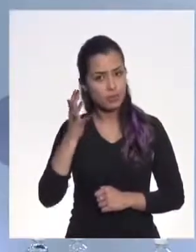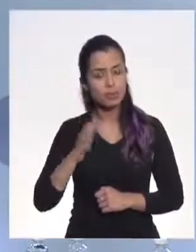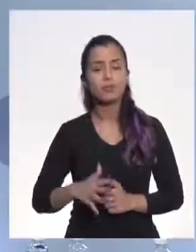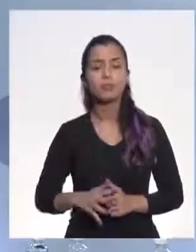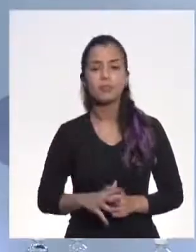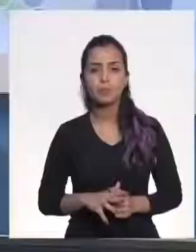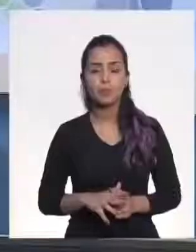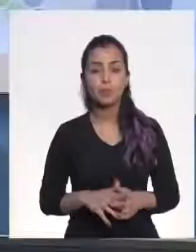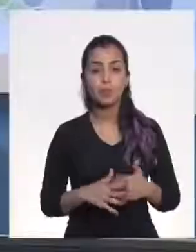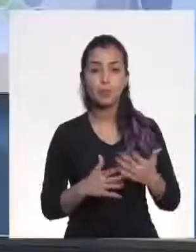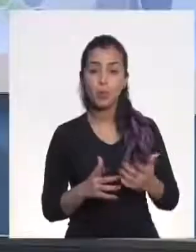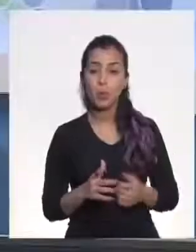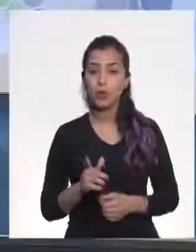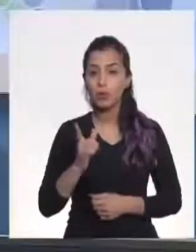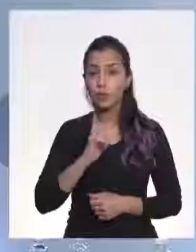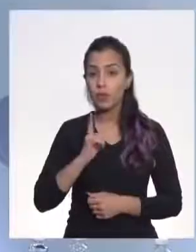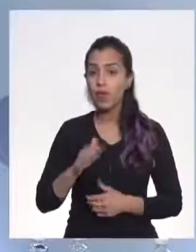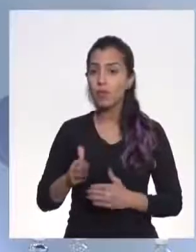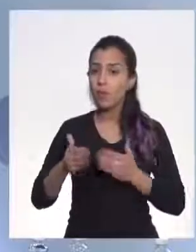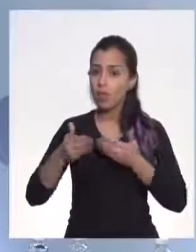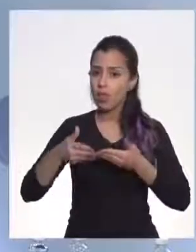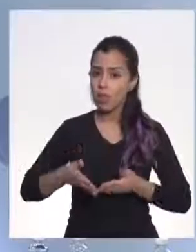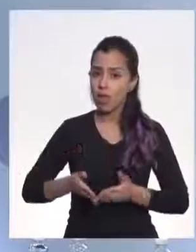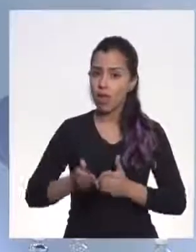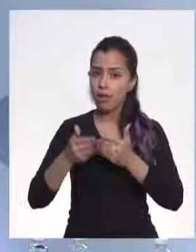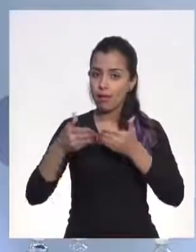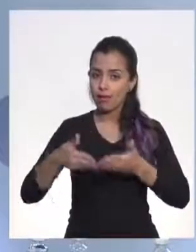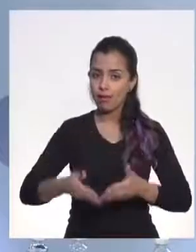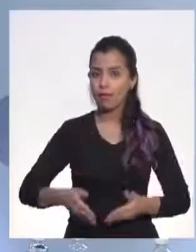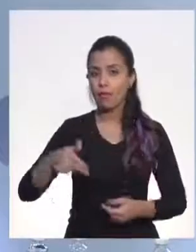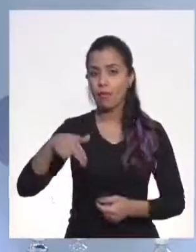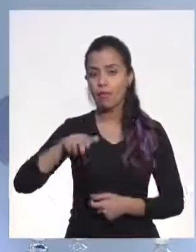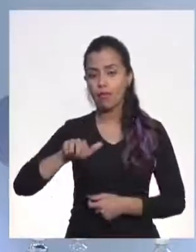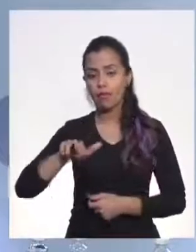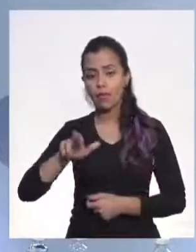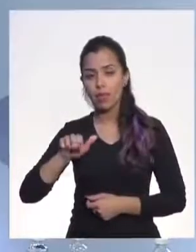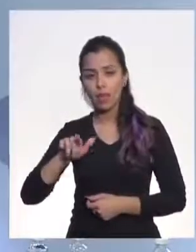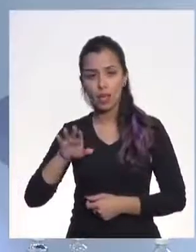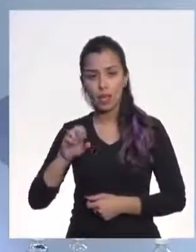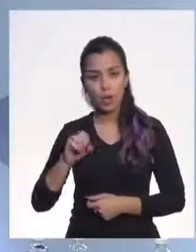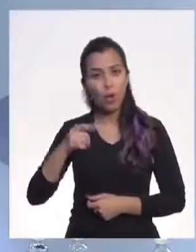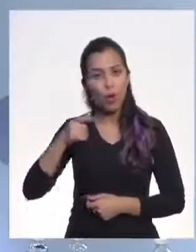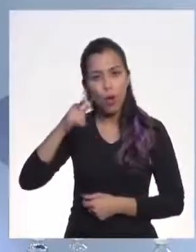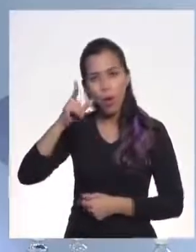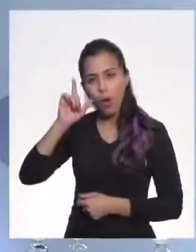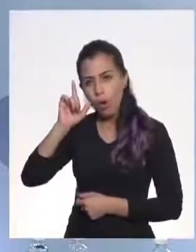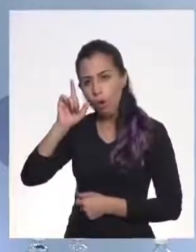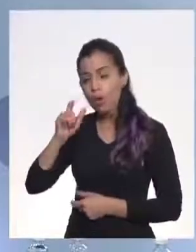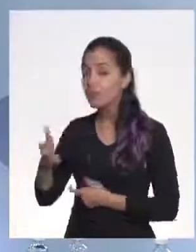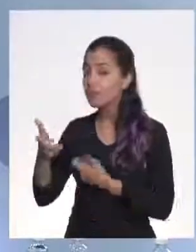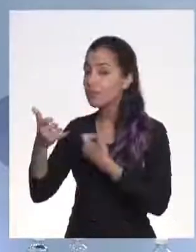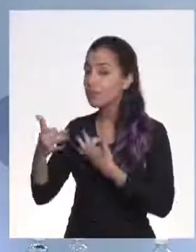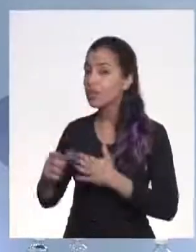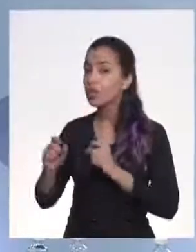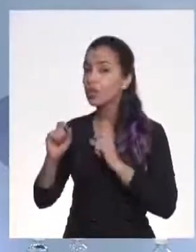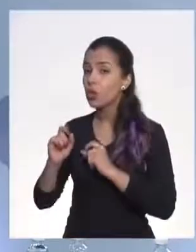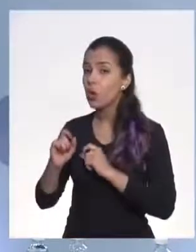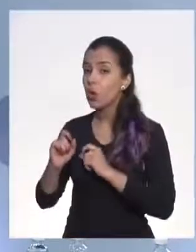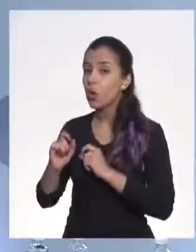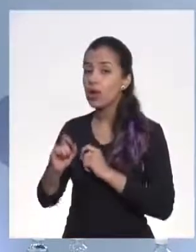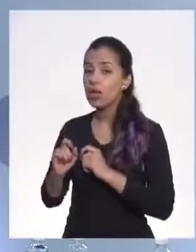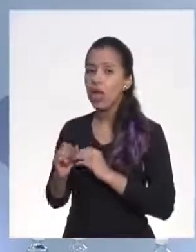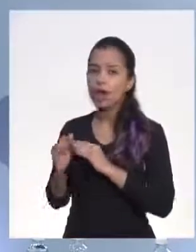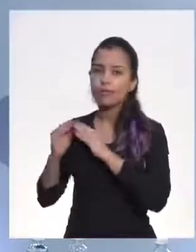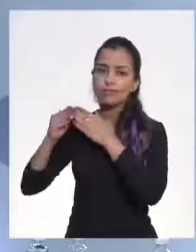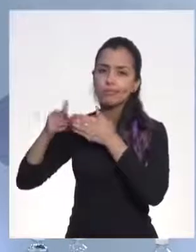feitos heróicos quando a gente viu Navio Negreiro ontem também a gente está contando como é que os negros vinham para aqui tudo tudo